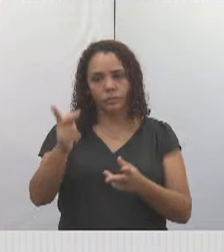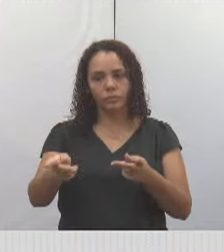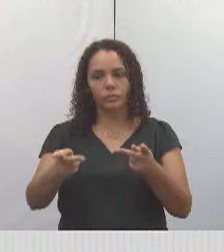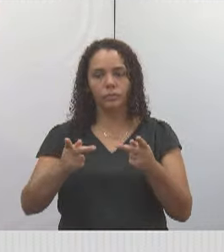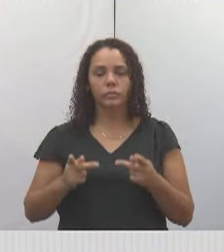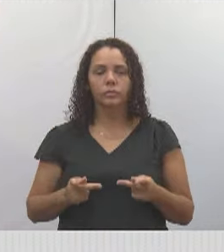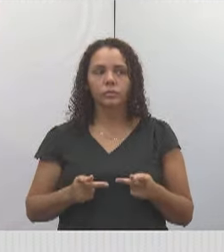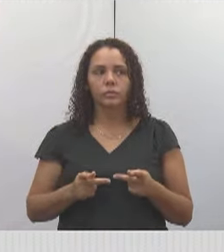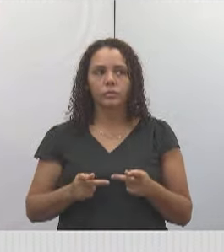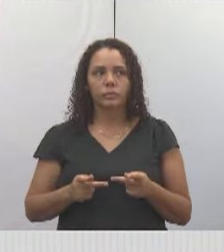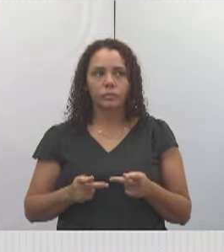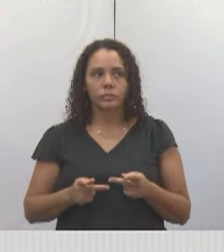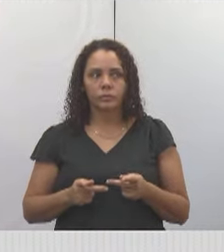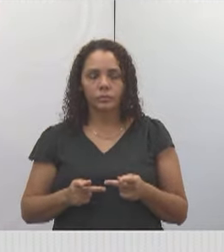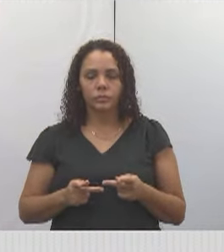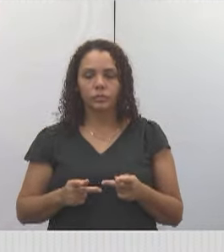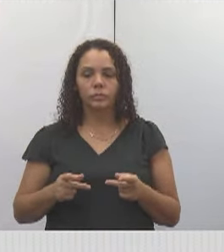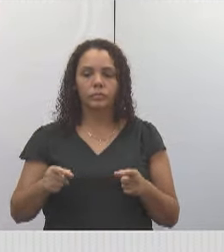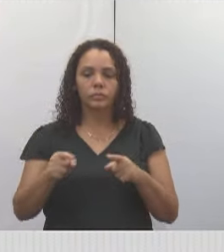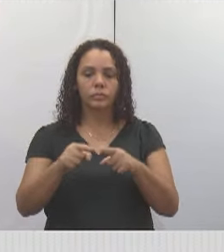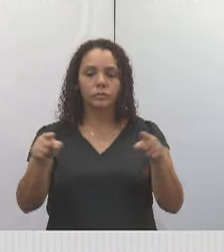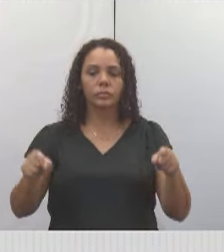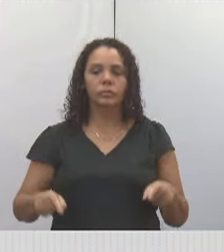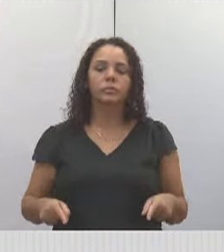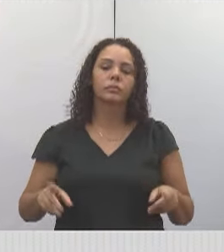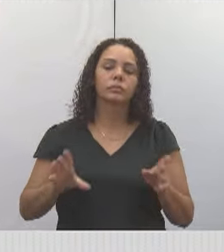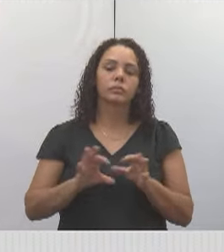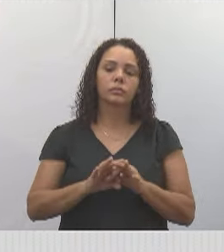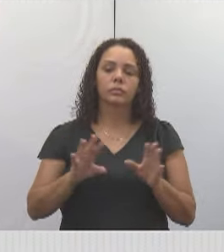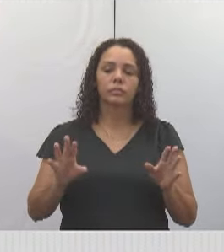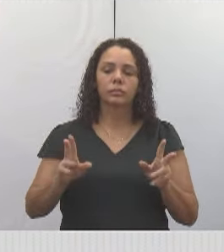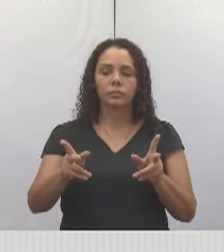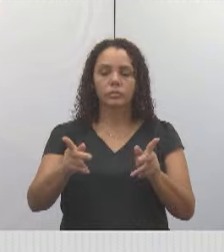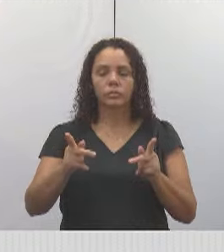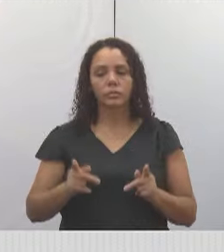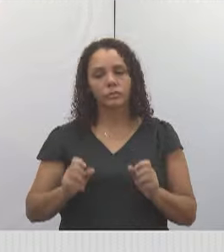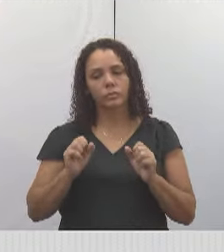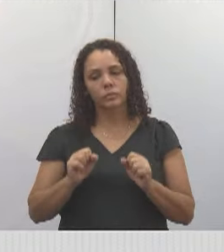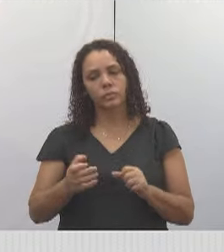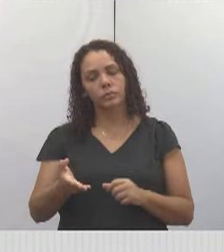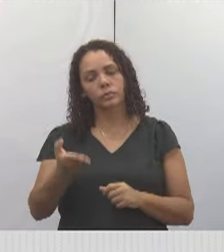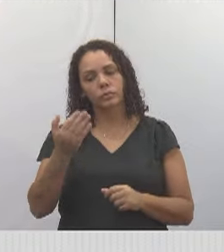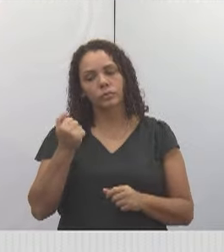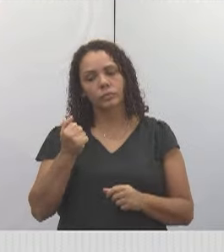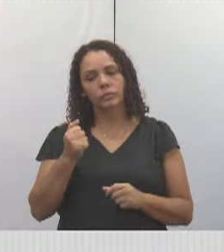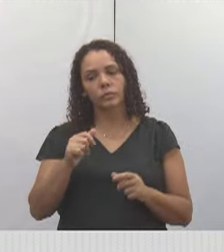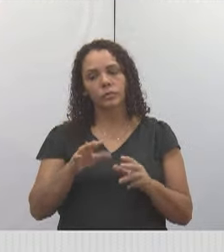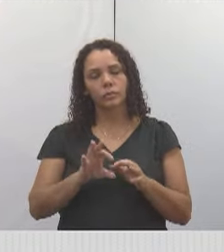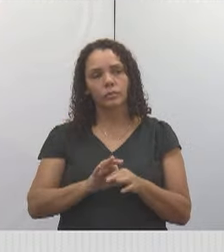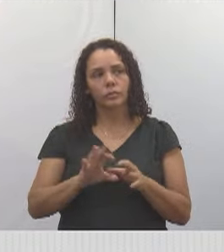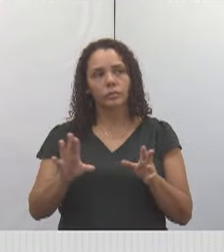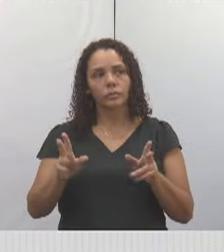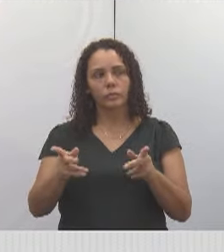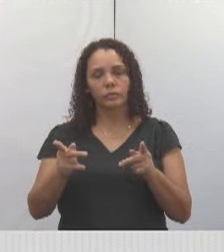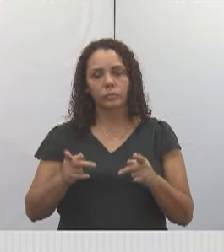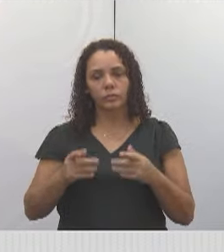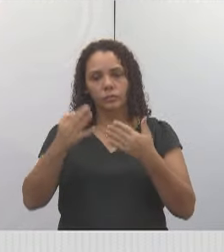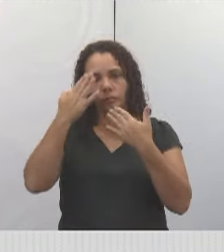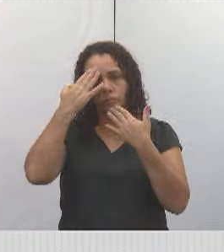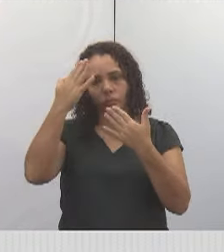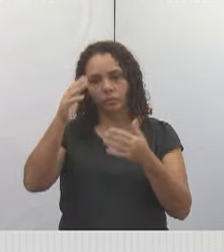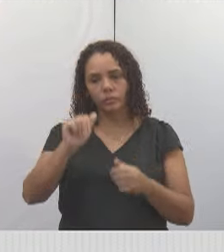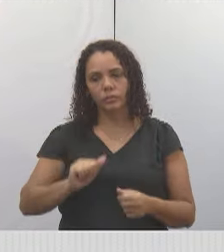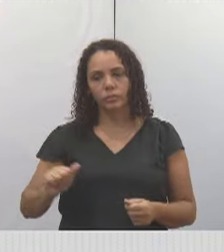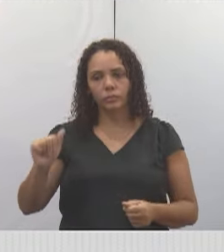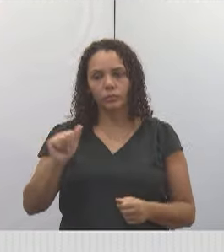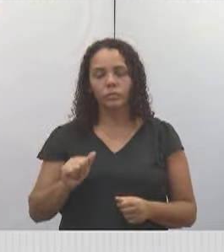atendimento. O gabinete está aí aberto para vocês. Pode vir no meu gabinete que está aberto para vocês. Agradeço a minha assessoria